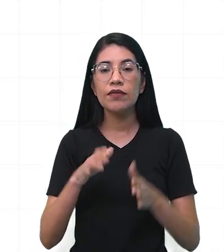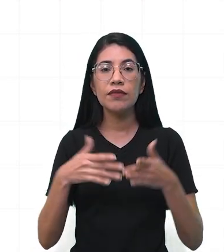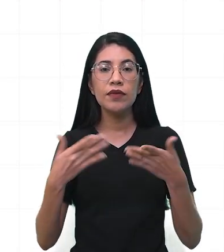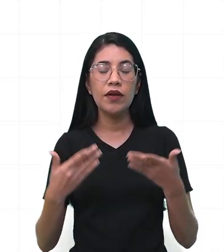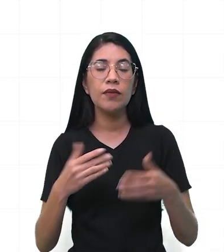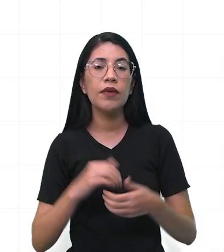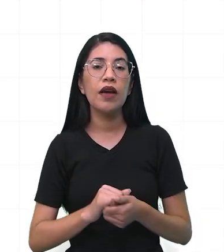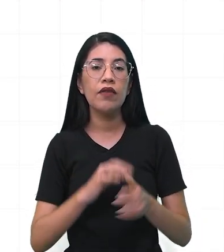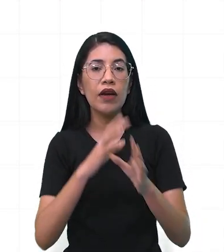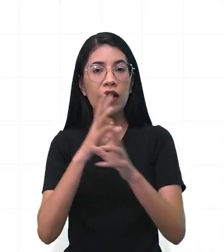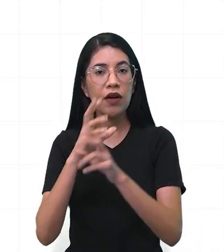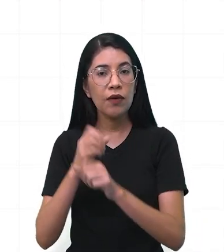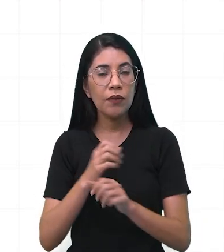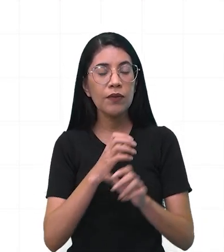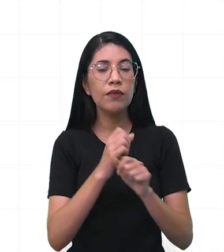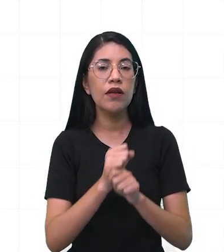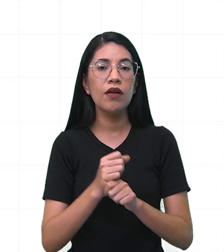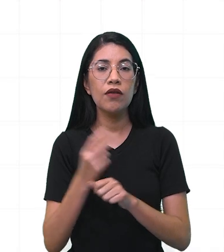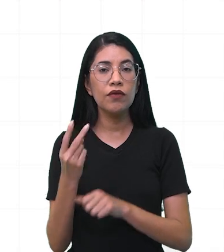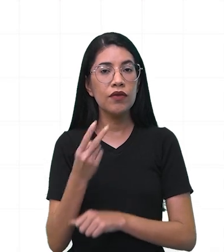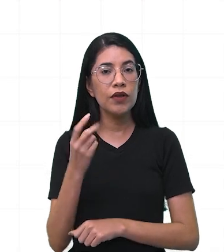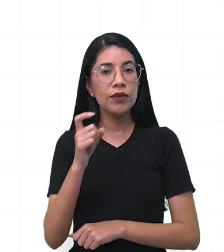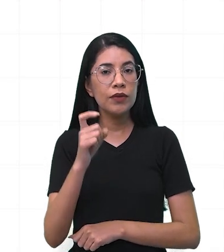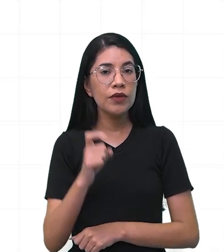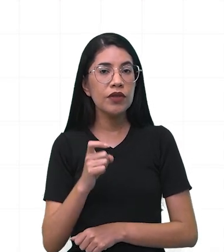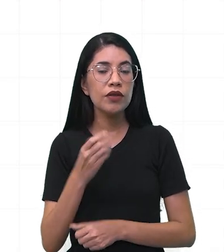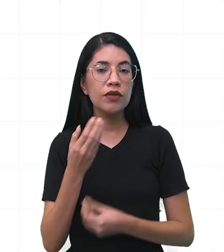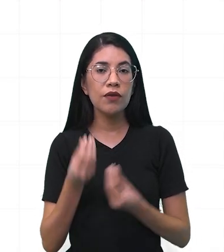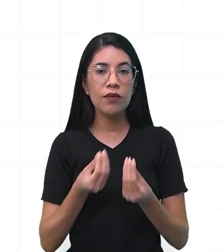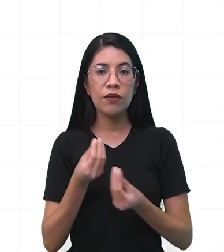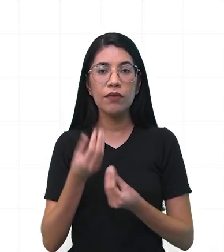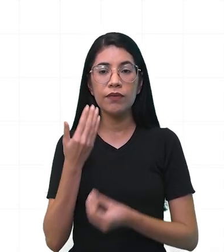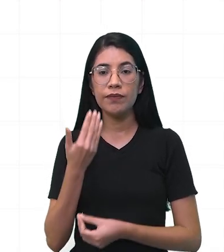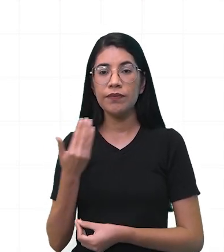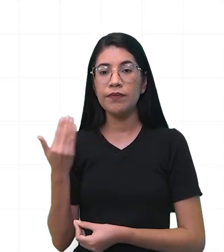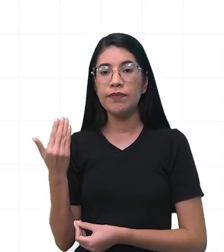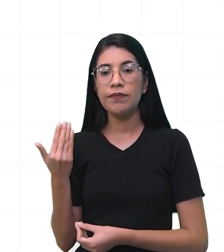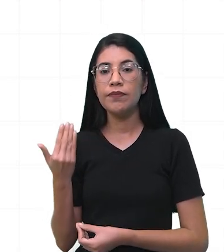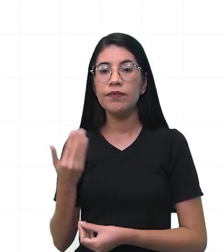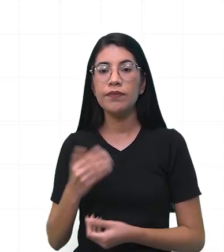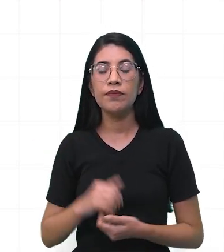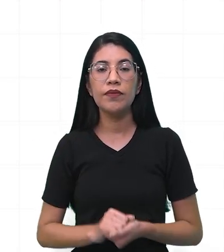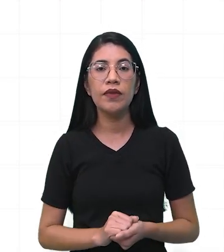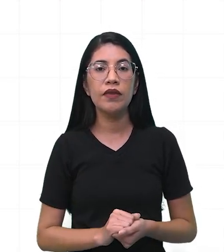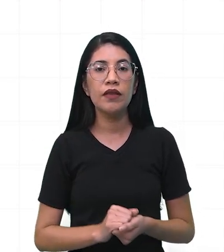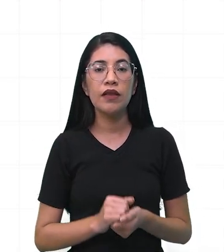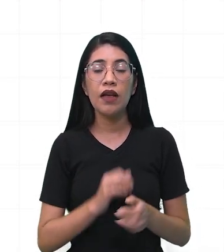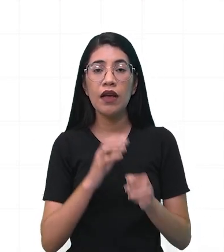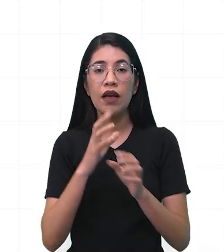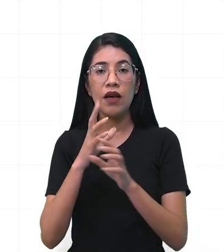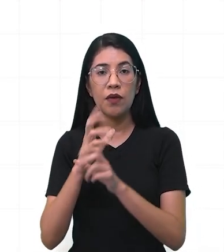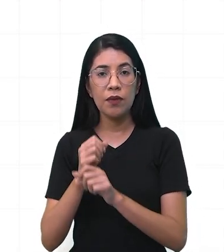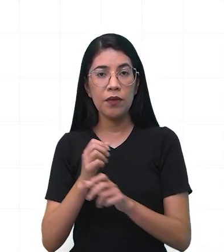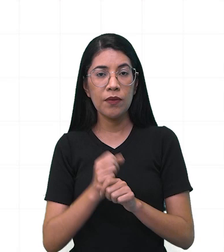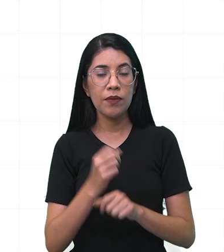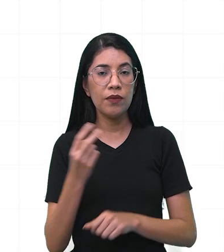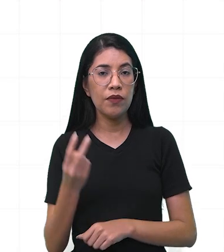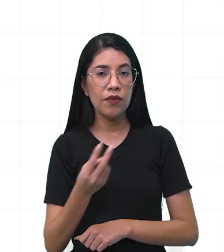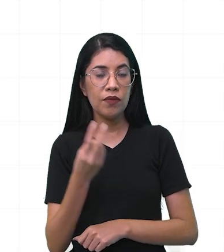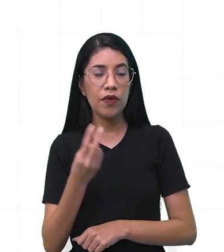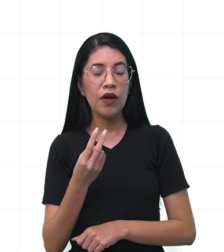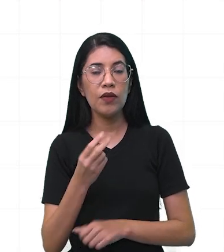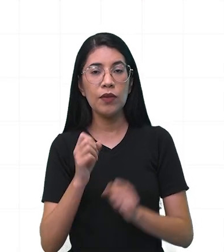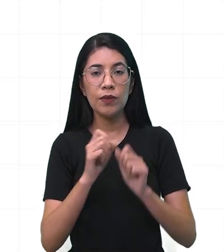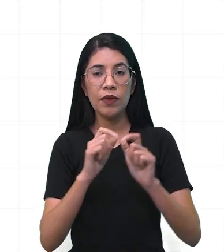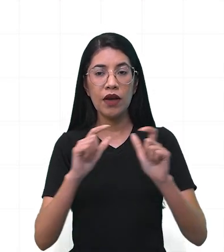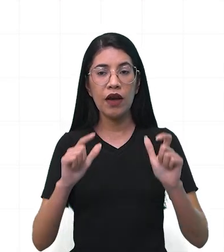você vai, então, calcular o valor numérico. Então, olha aí o nosso primeiro exemplo. Diz assim, calcule o valor numérico da